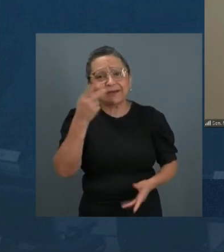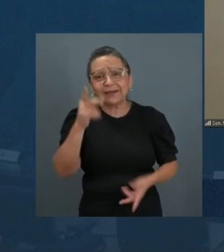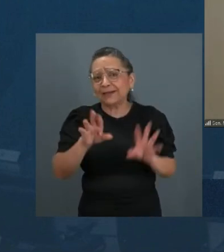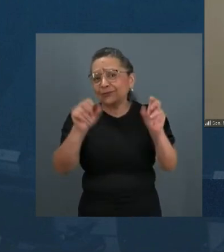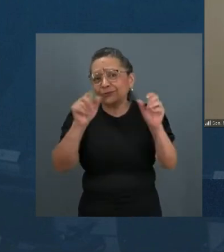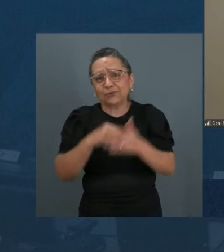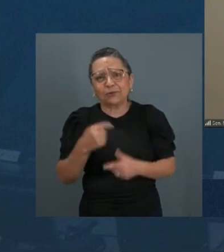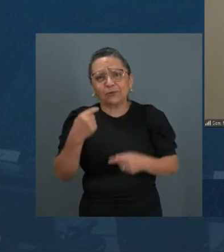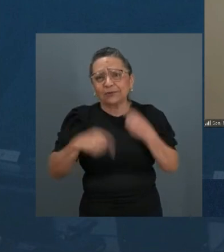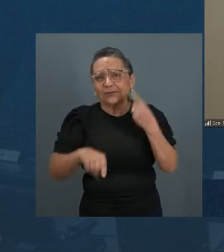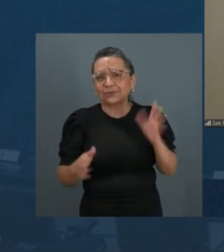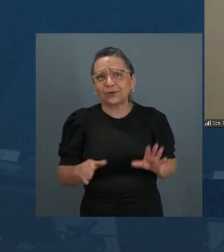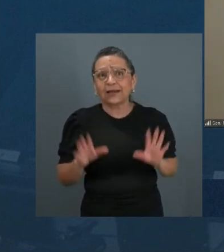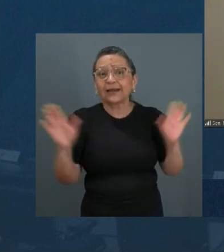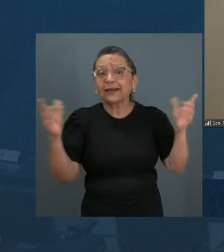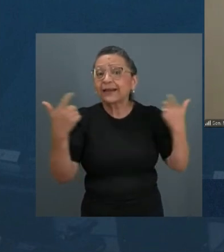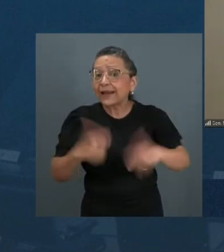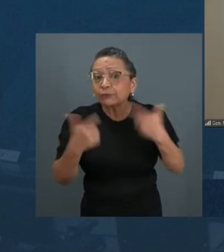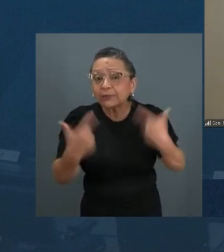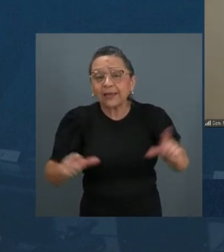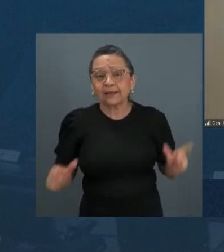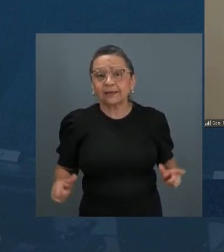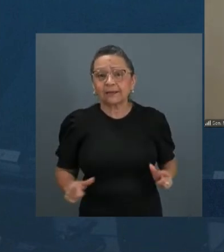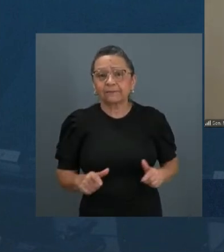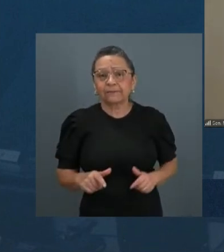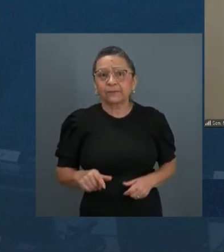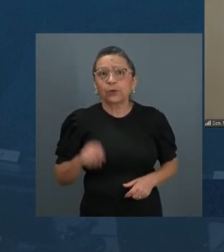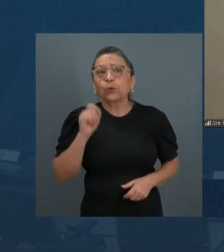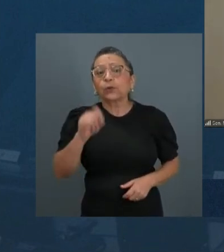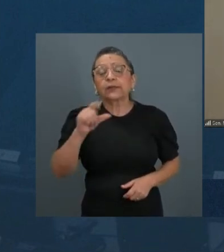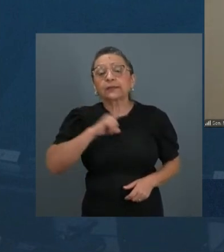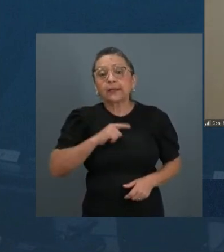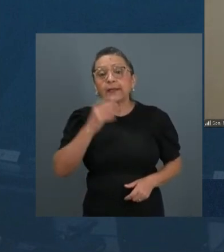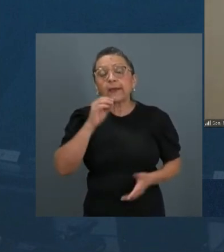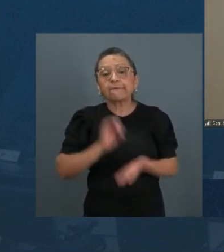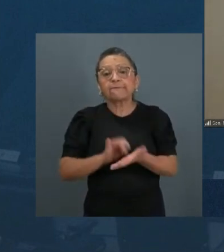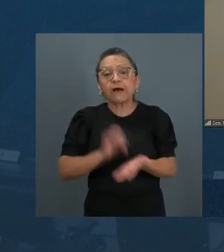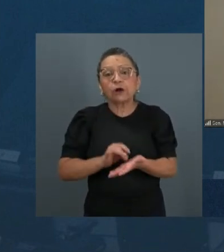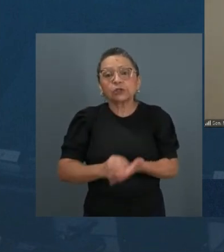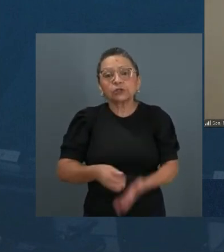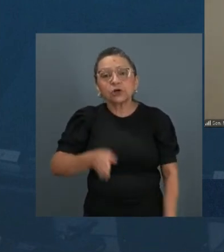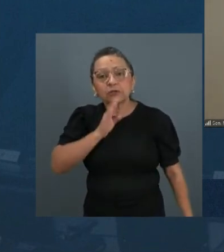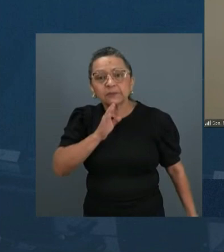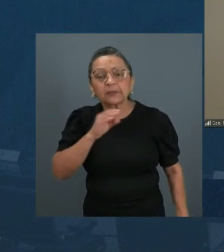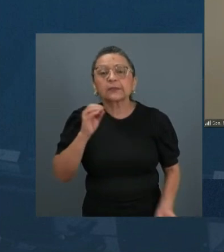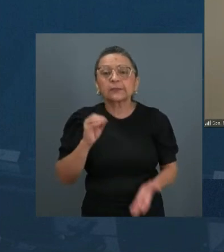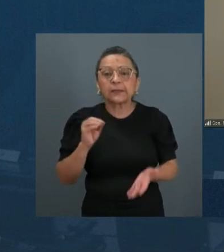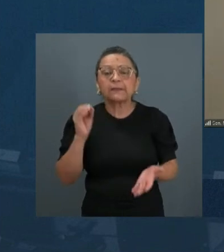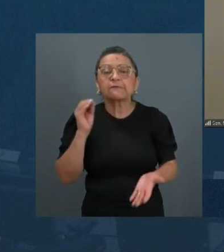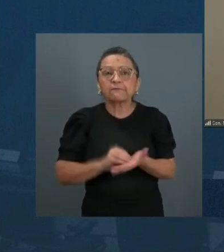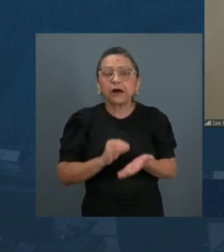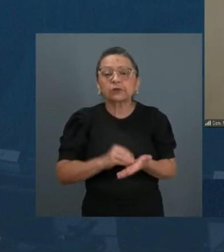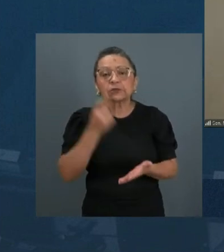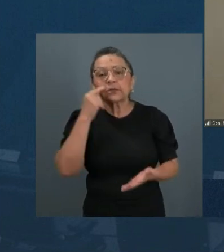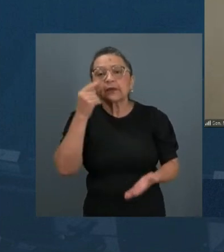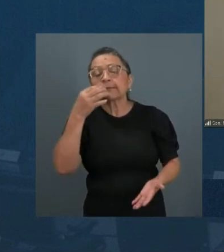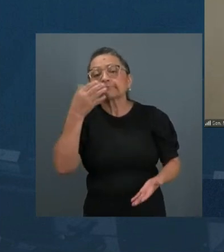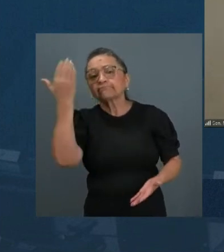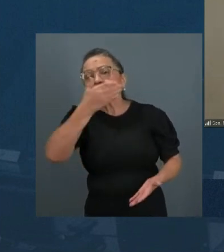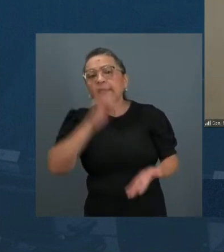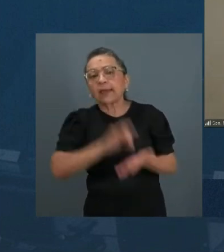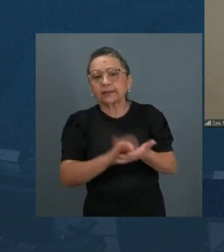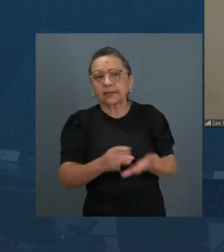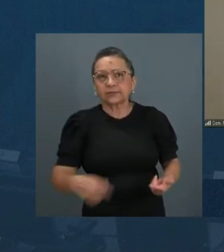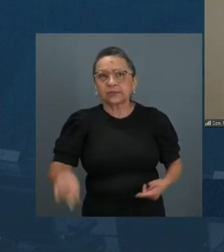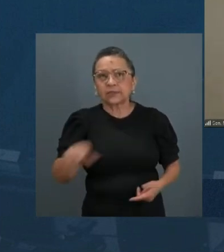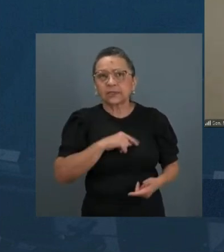de contraditório, não tem contraditório. O que tem é desconhecimento e um distanciamento da realidade.